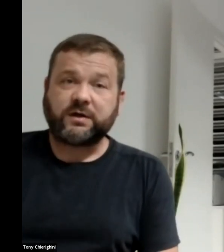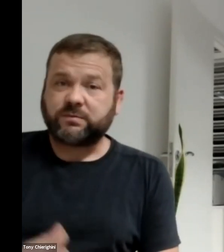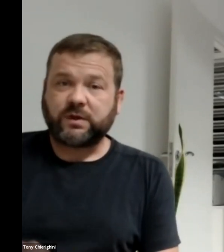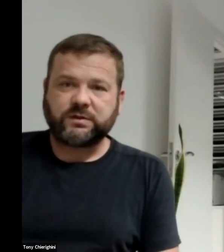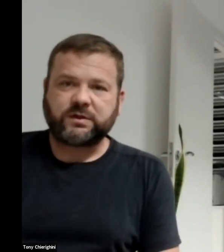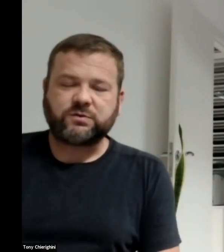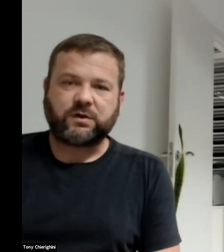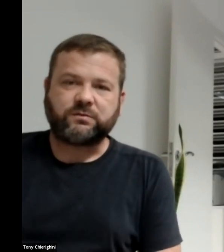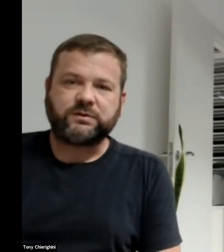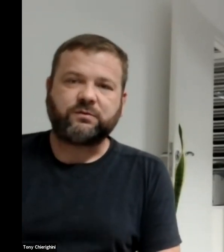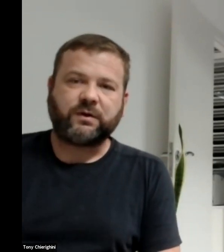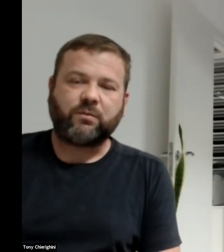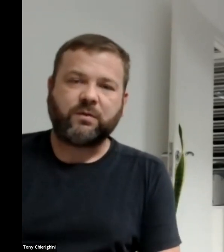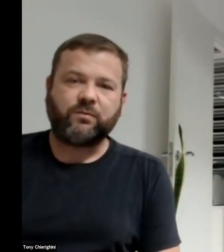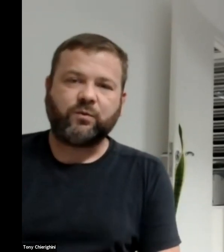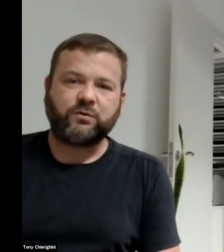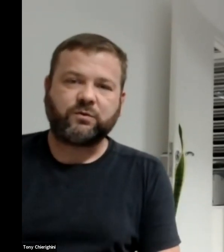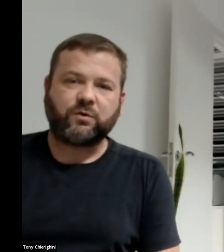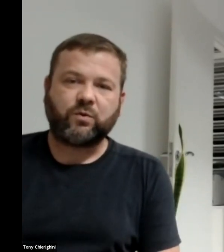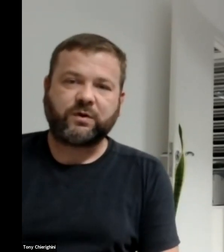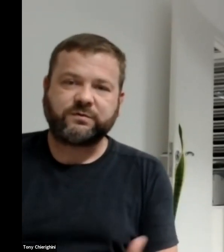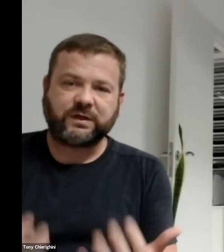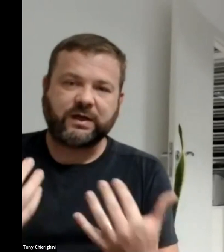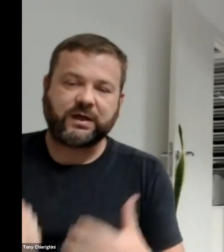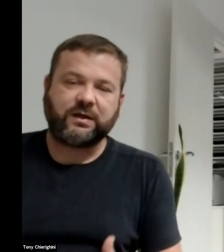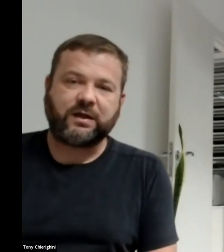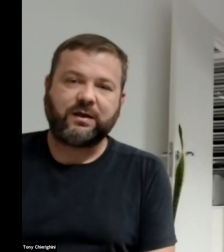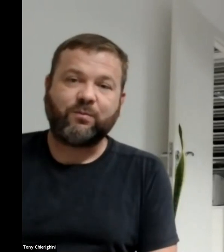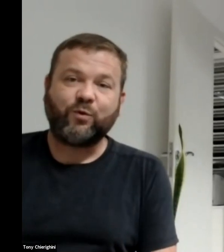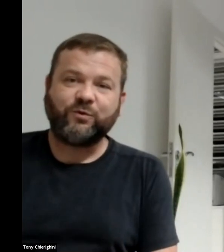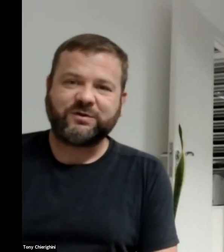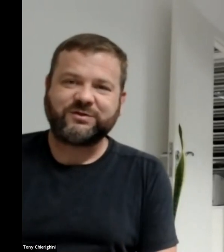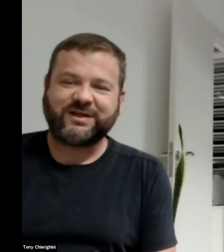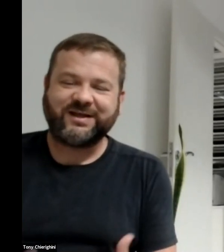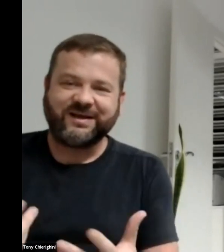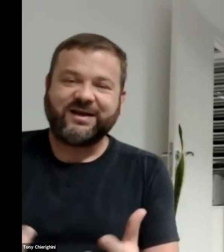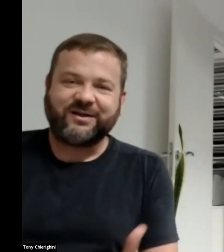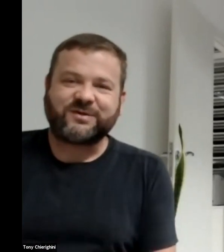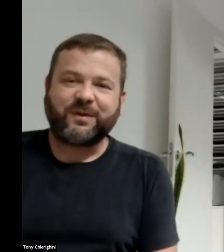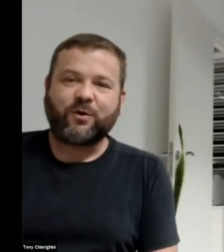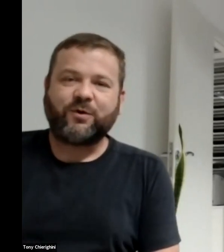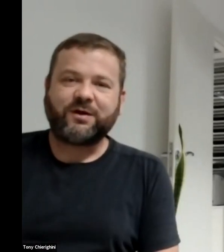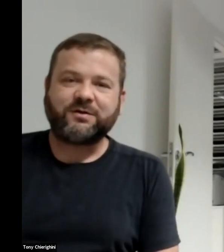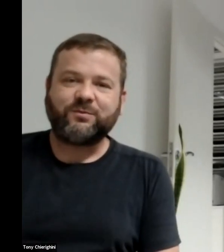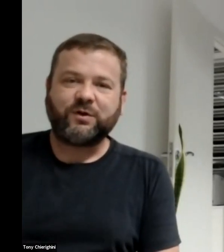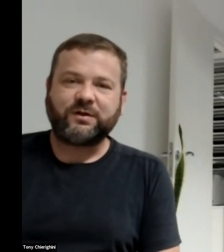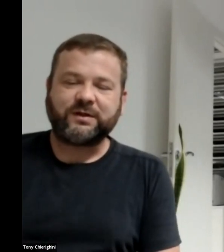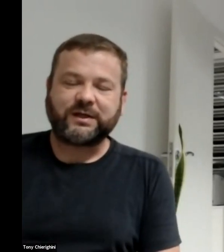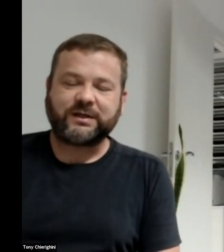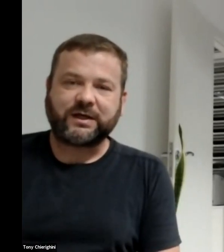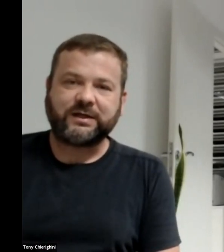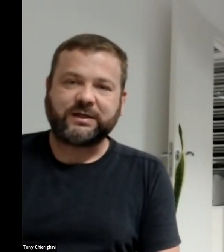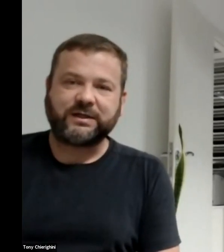e vários ambientes internacionais. Então, é muito, o que você ganha é muito e a gente não sabe nem como retribuir